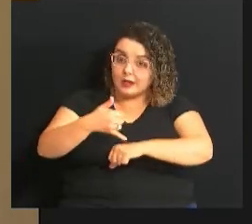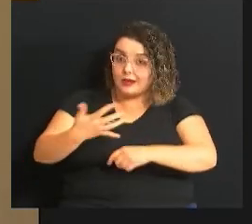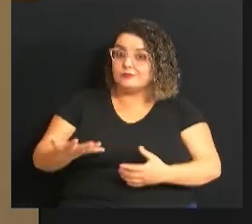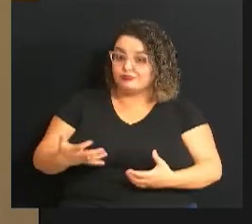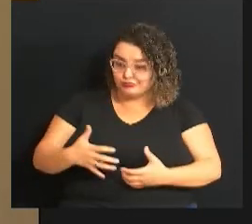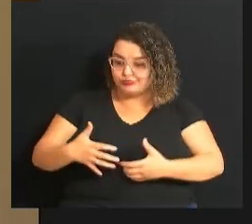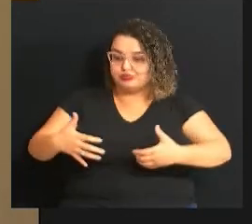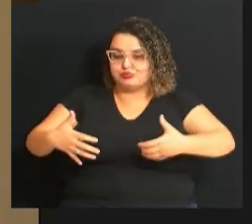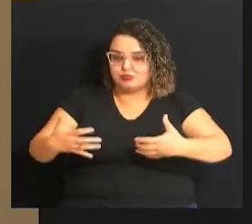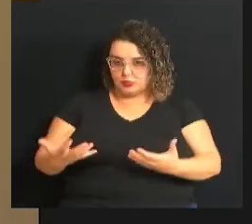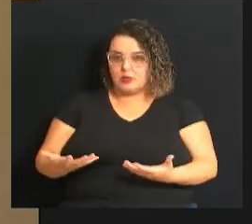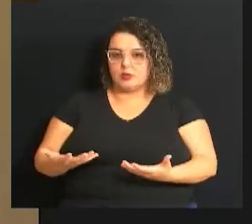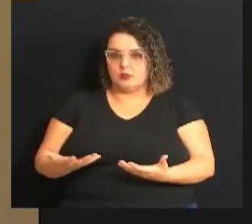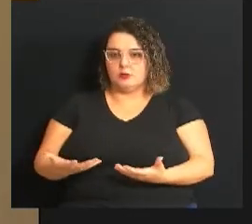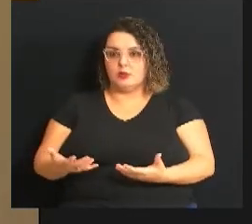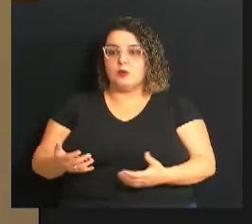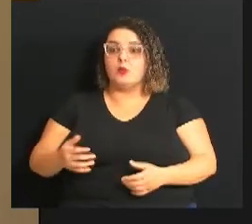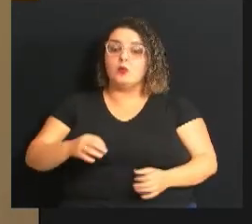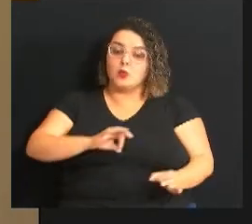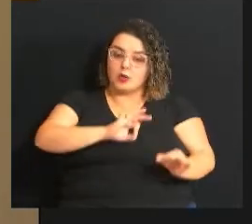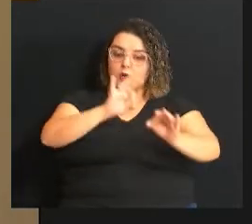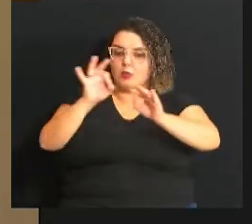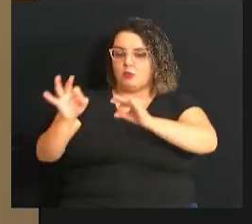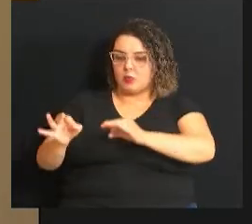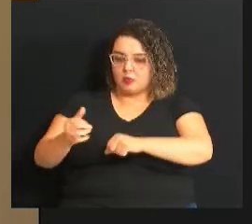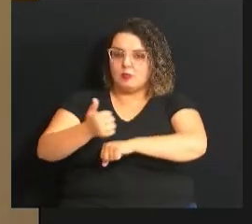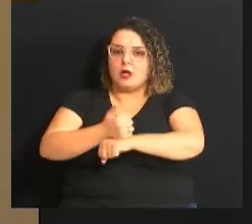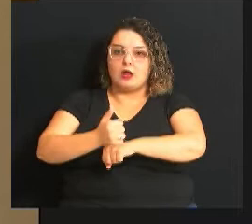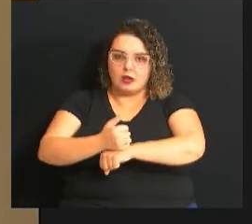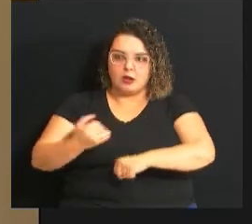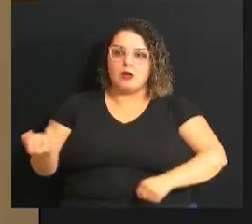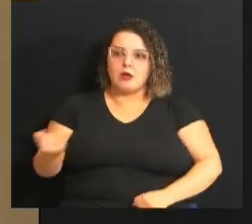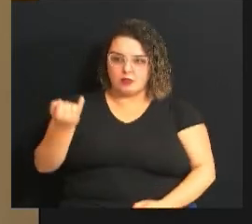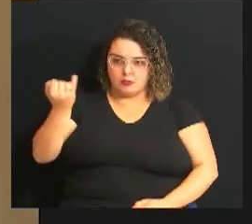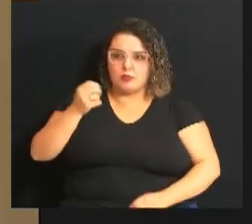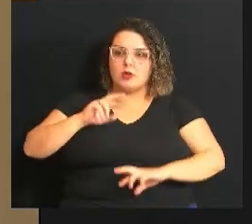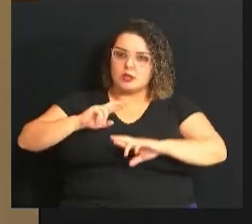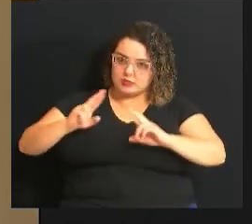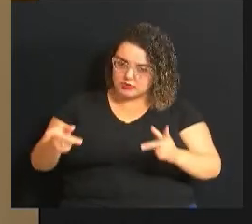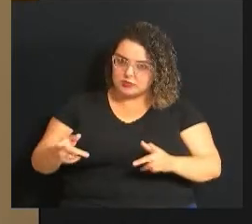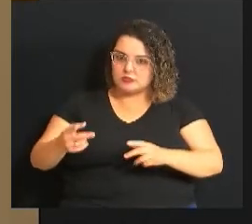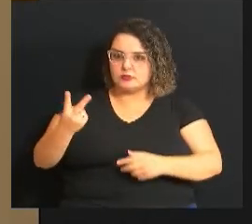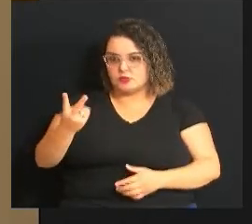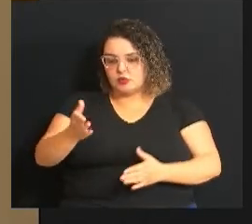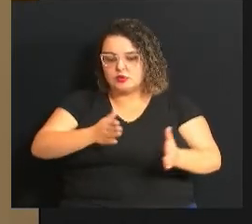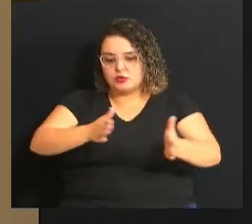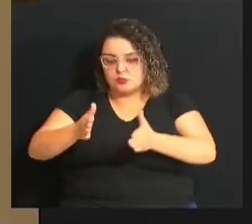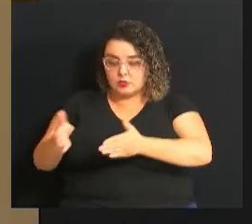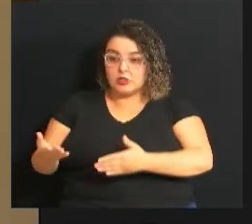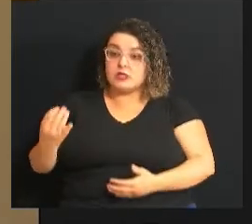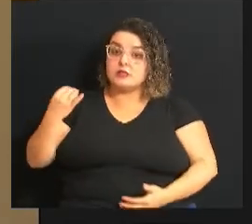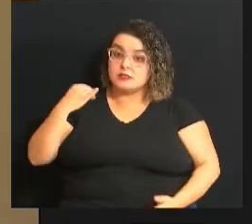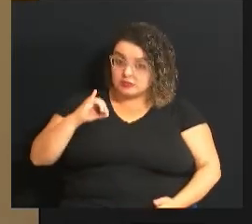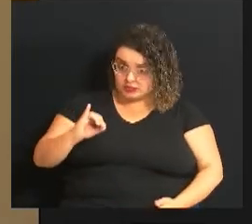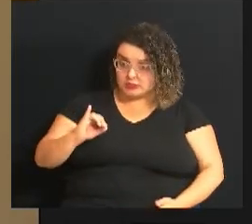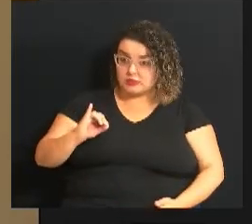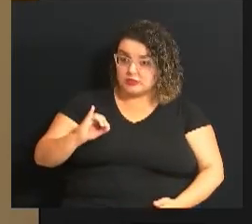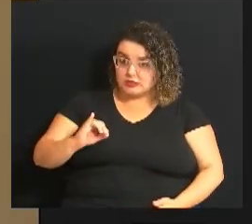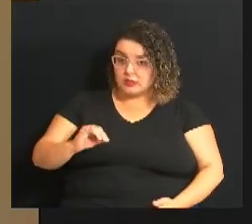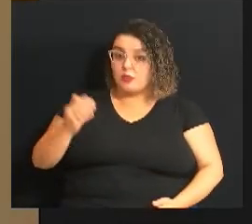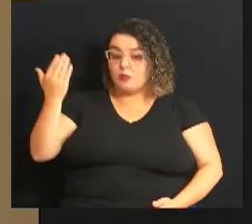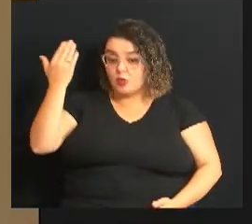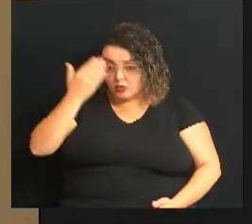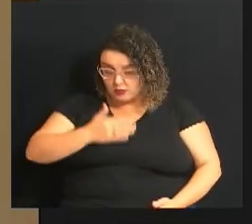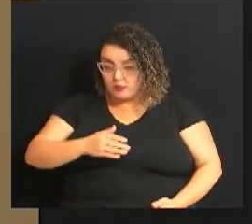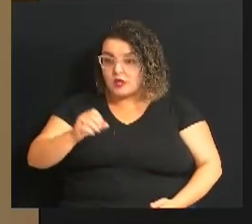Então, o acompanhamento profissional é fundamental para diferenciar essas duas situações. Se ficar constatado realmente que